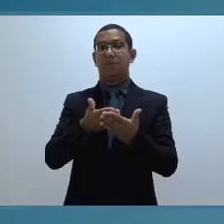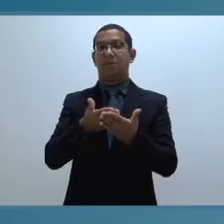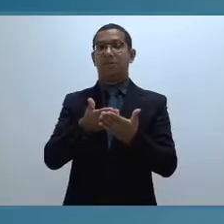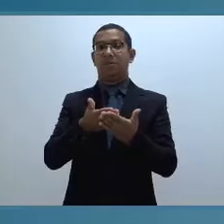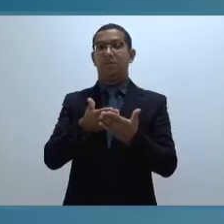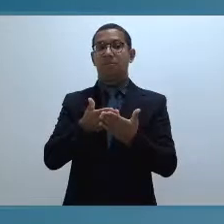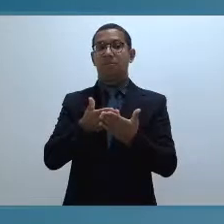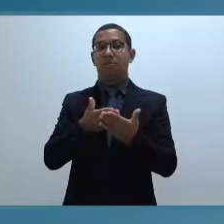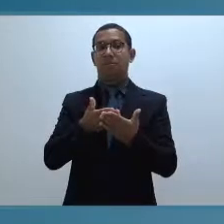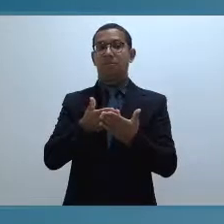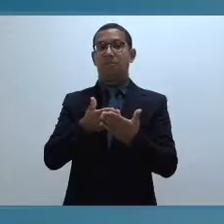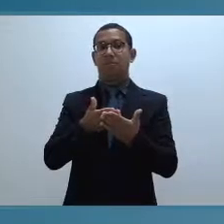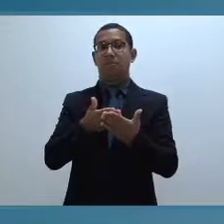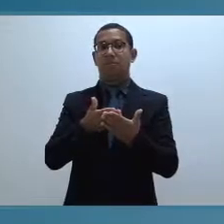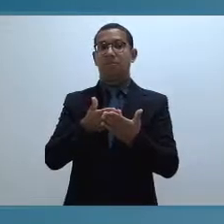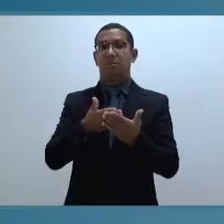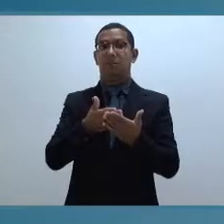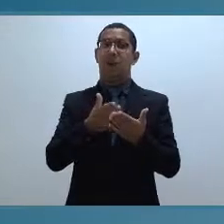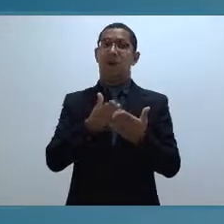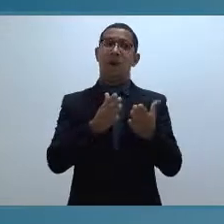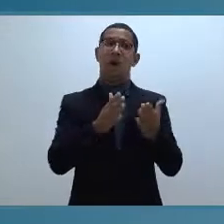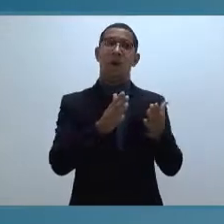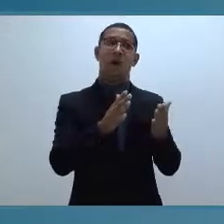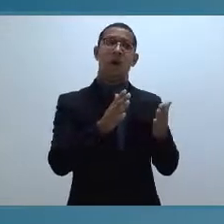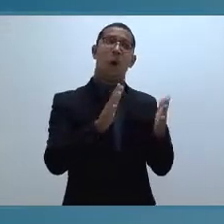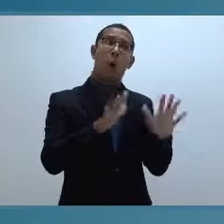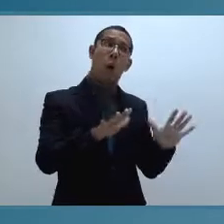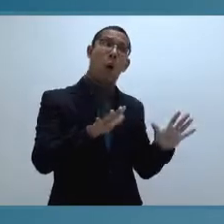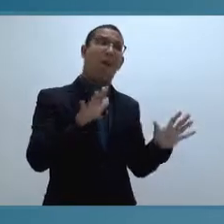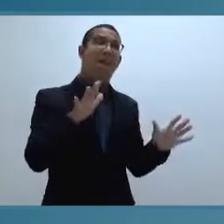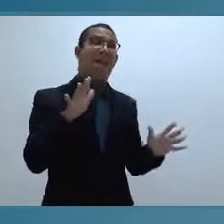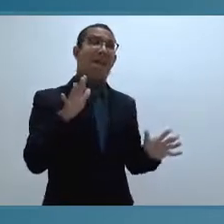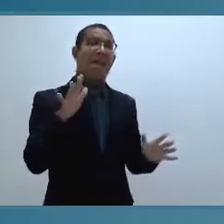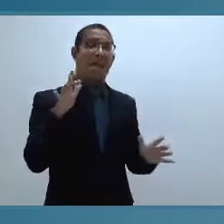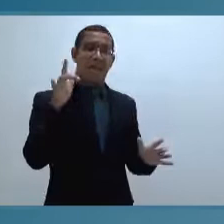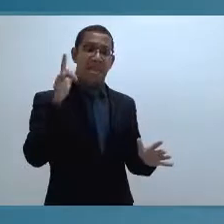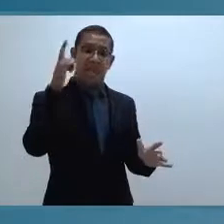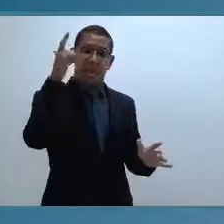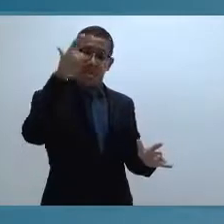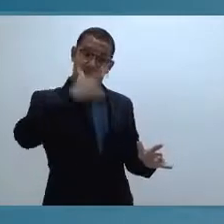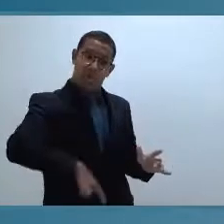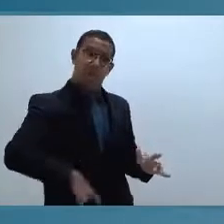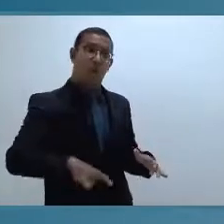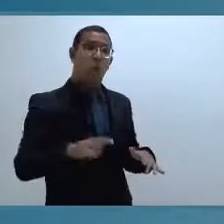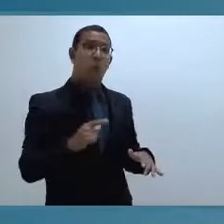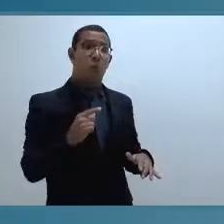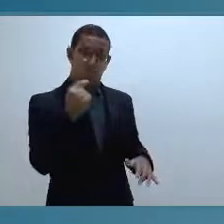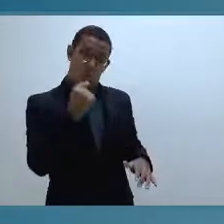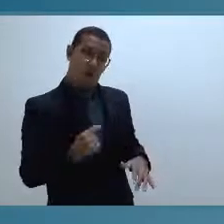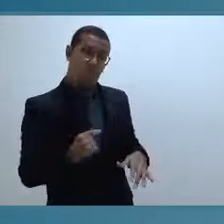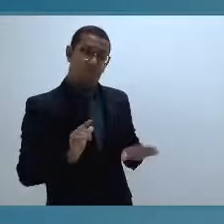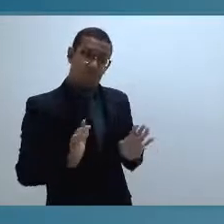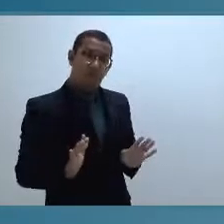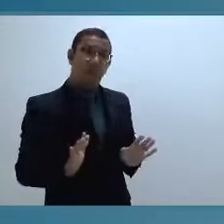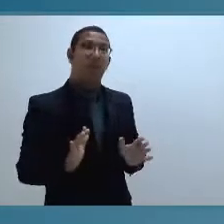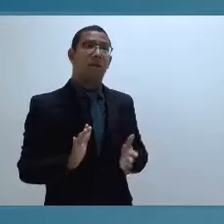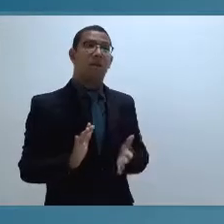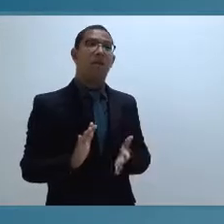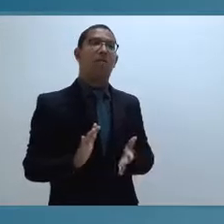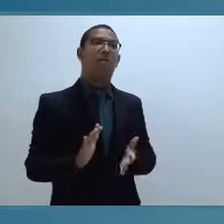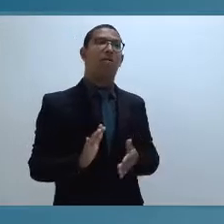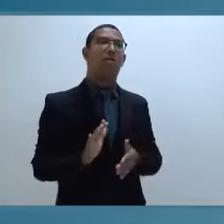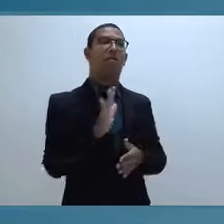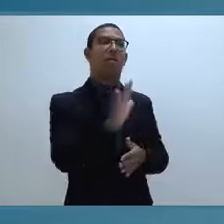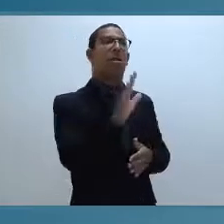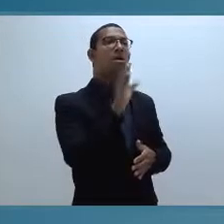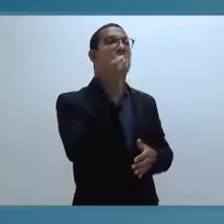Embargadora, quem sou eu para sugerir, né? Mas como corregedora, já que está vendo que já